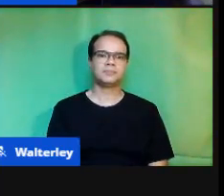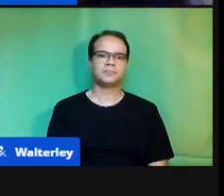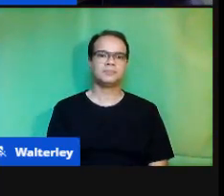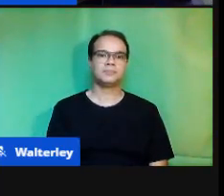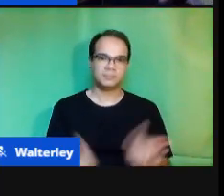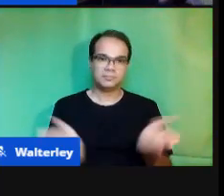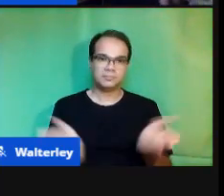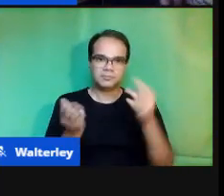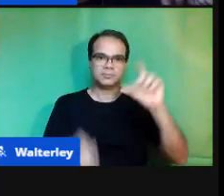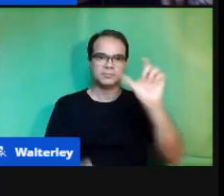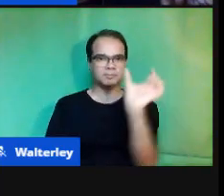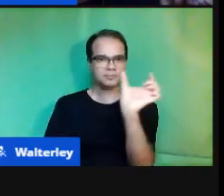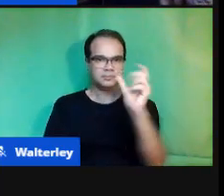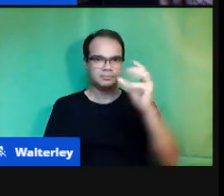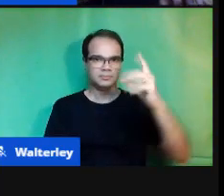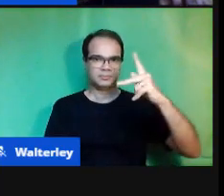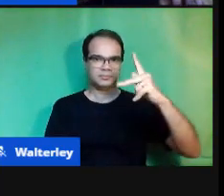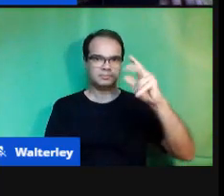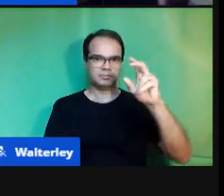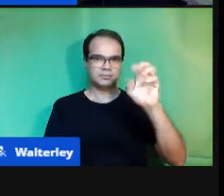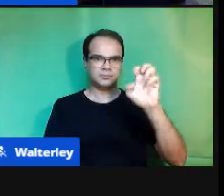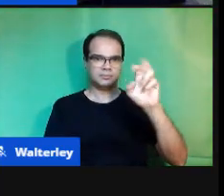performático, o documentarista